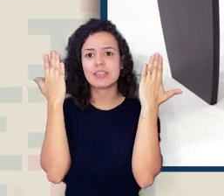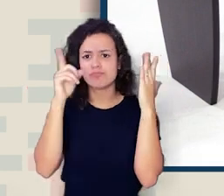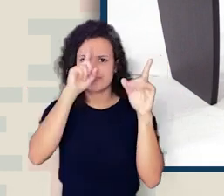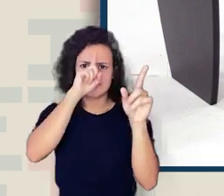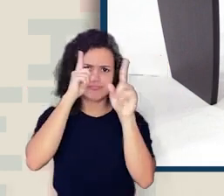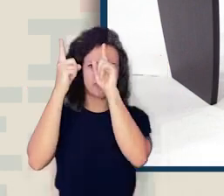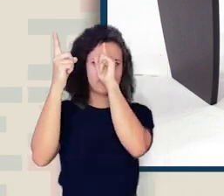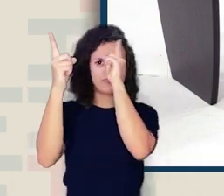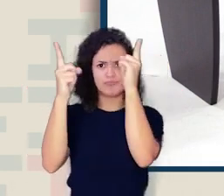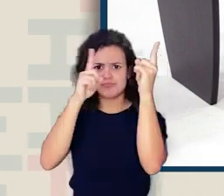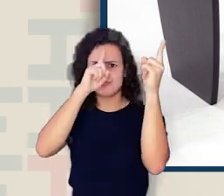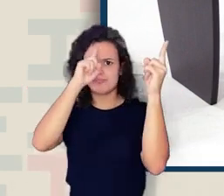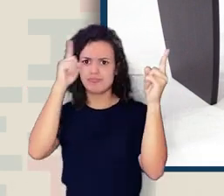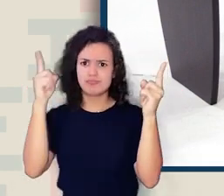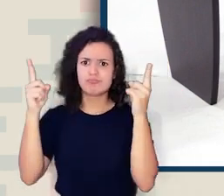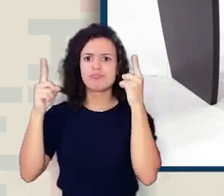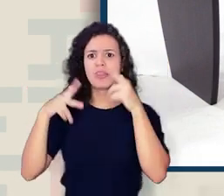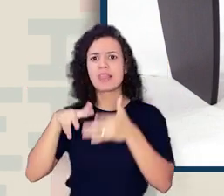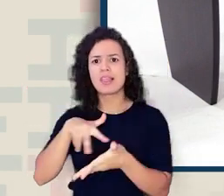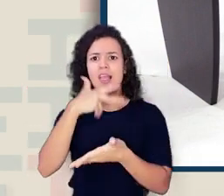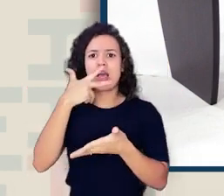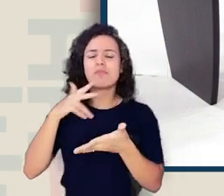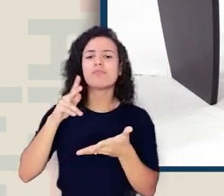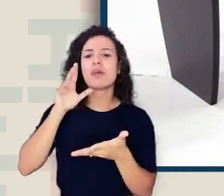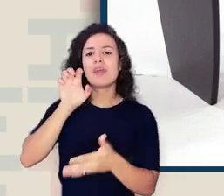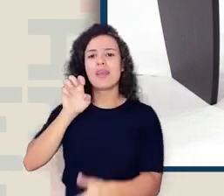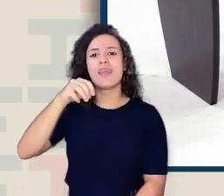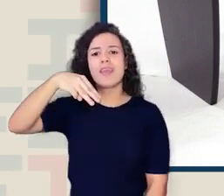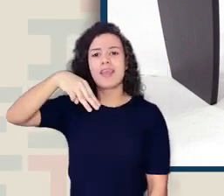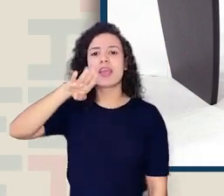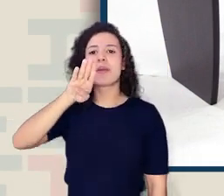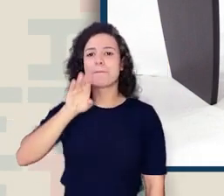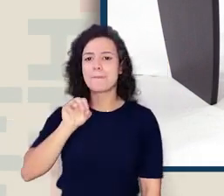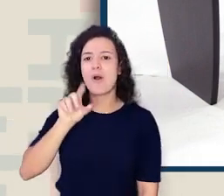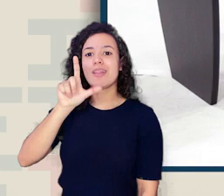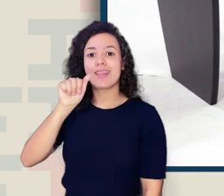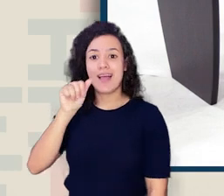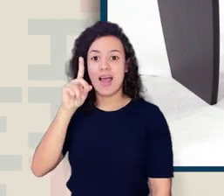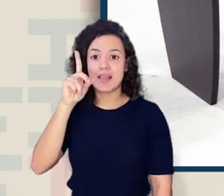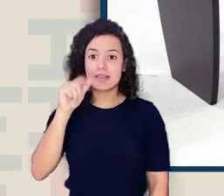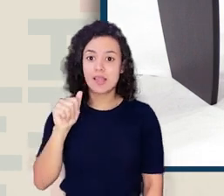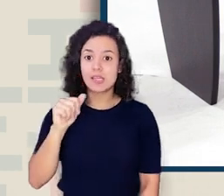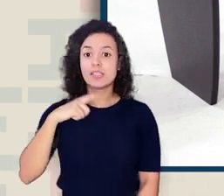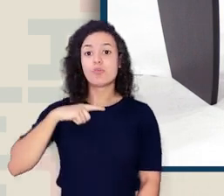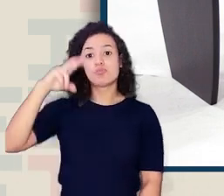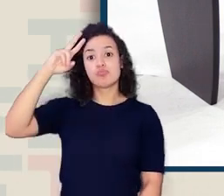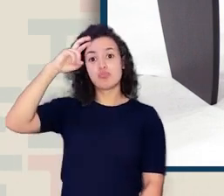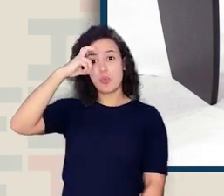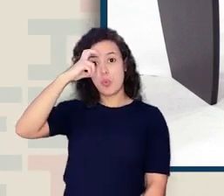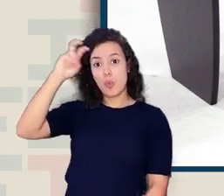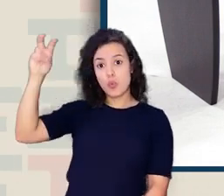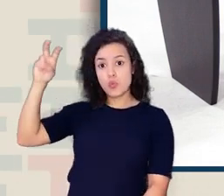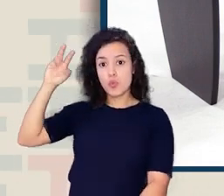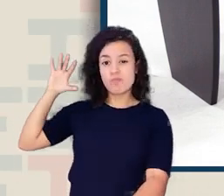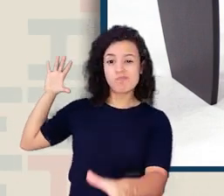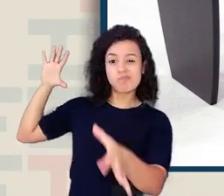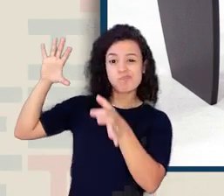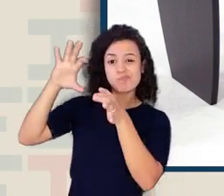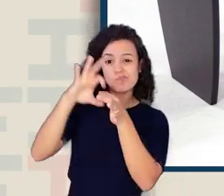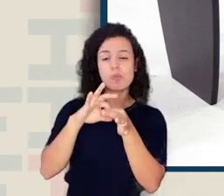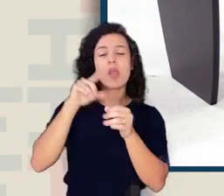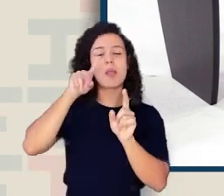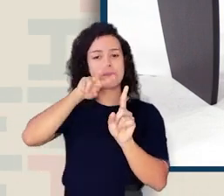festa, de improvisos, de embolada. E que todo esse movimento do legado cultural